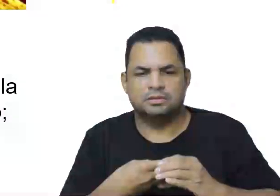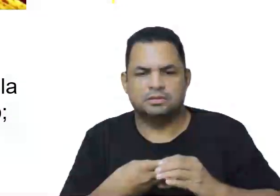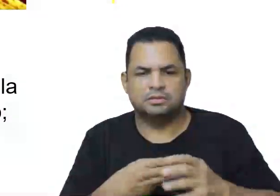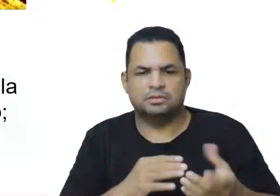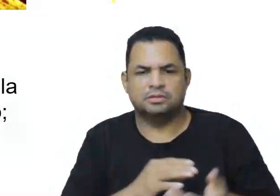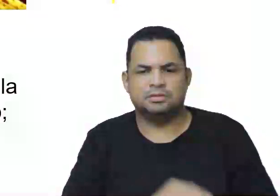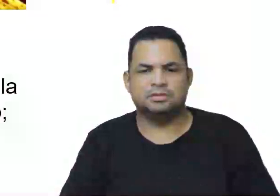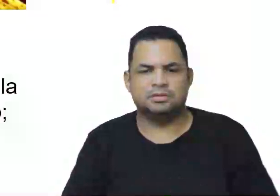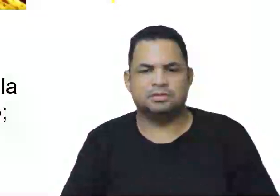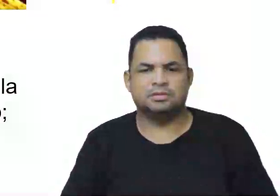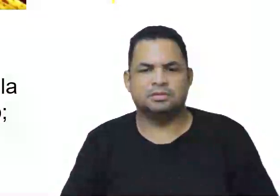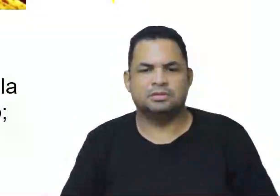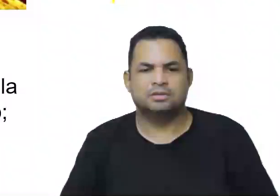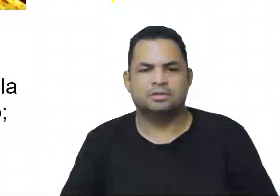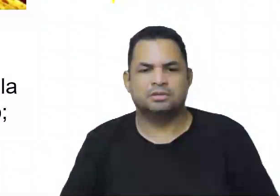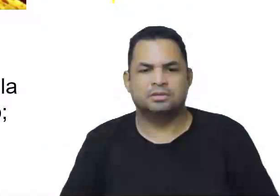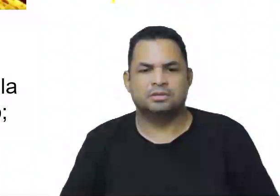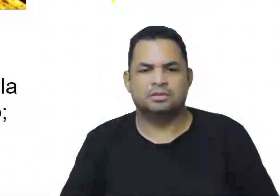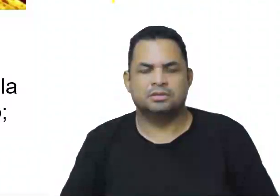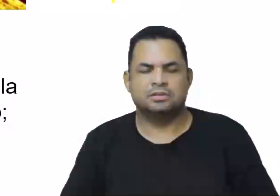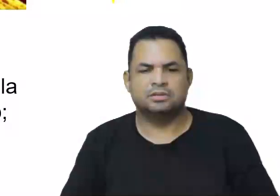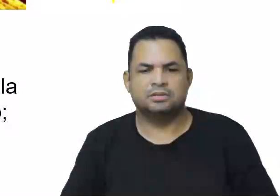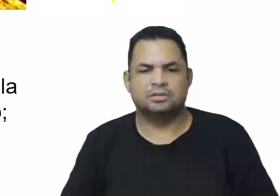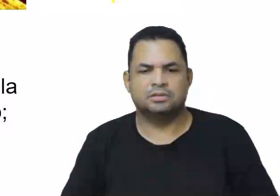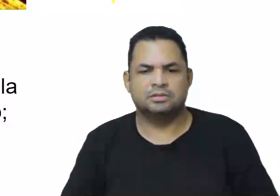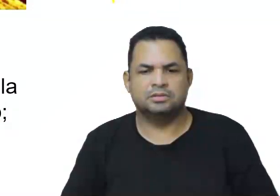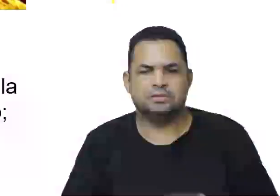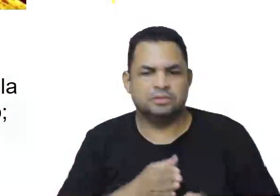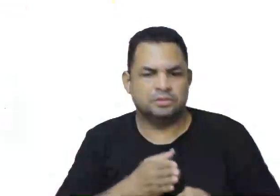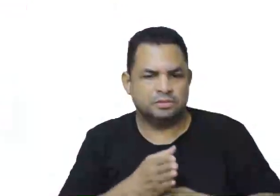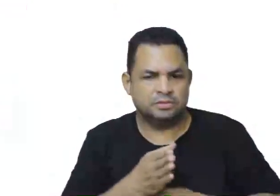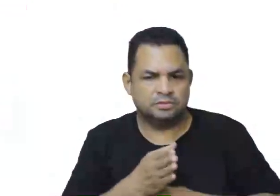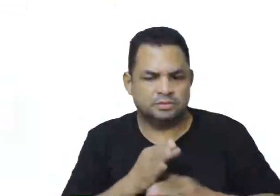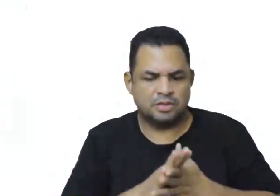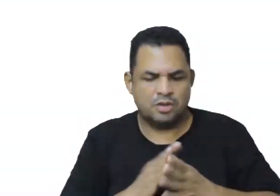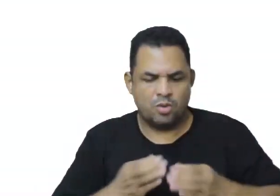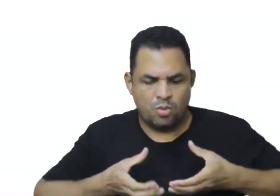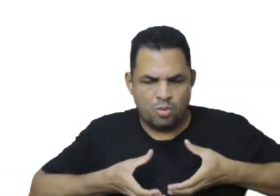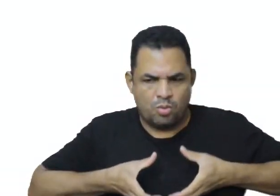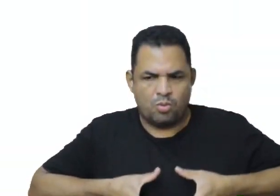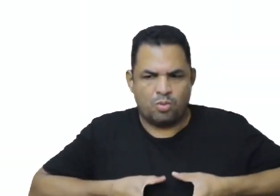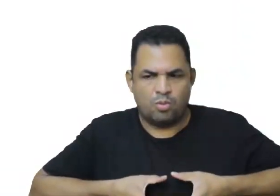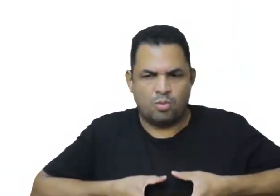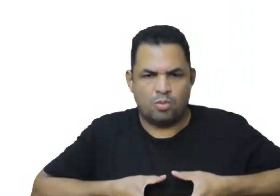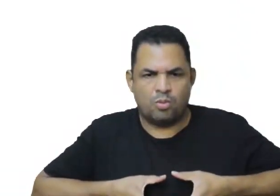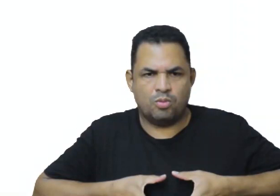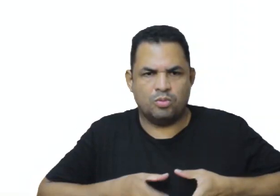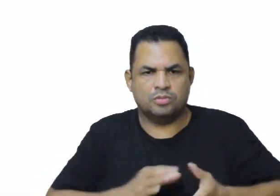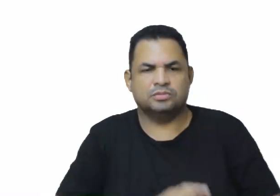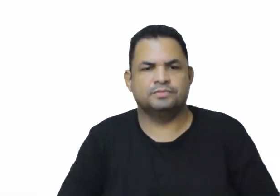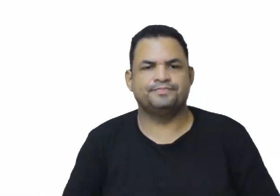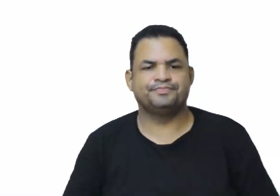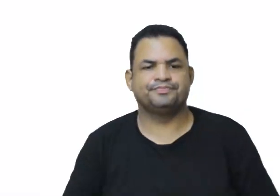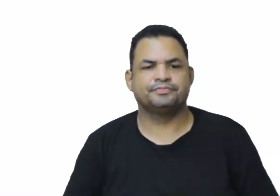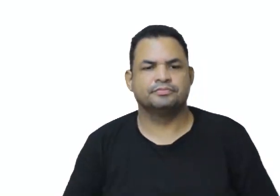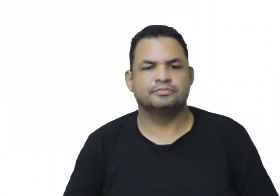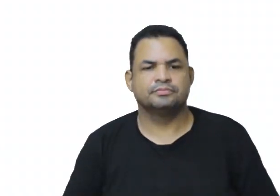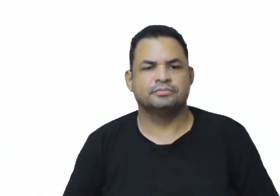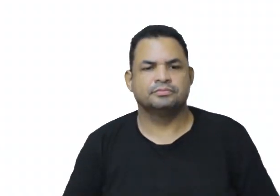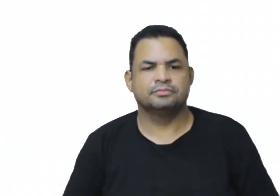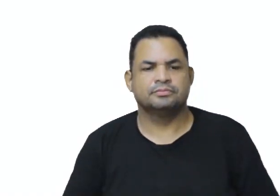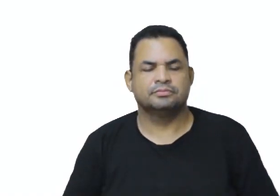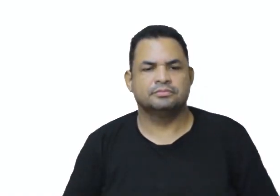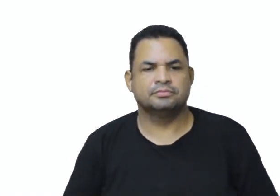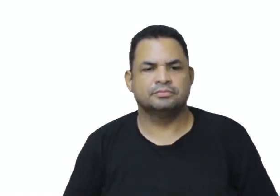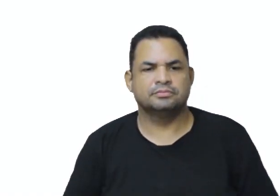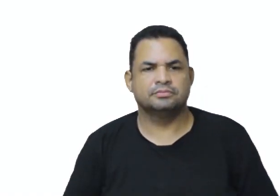gente chama, né, ela se direciona ao útero, essa célula ovo, né? E ela vai